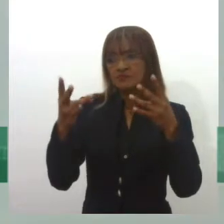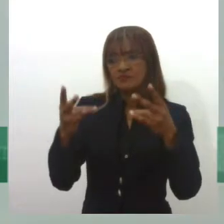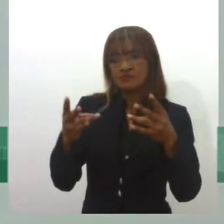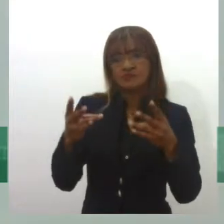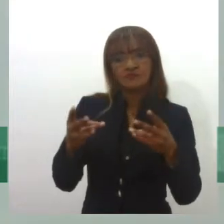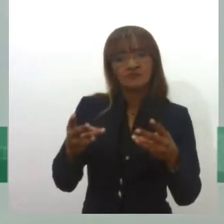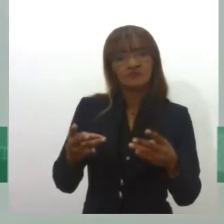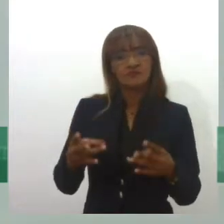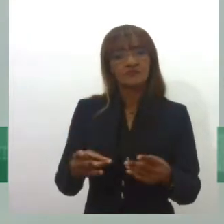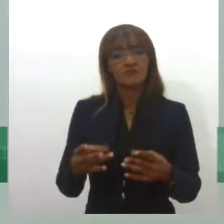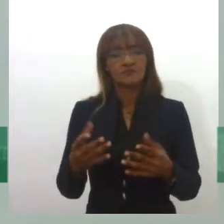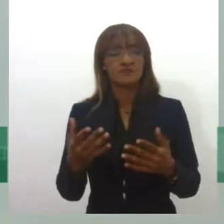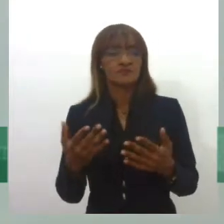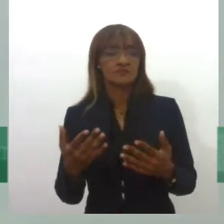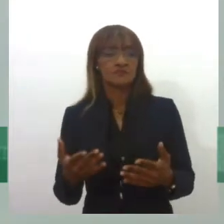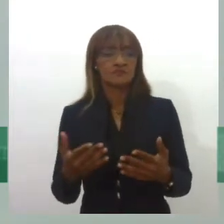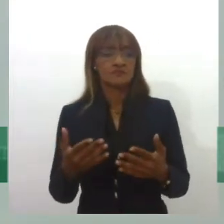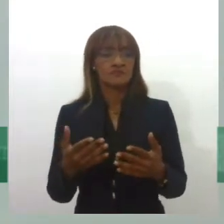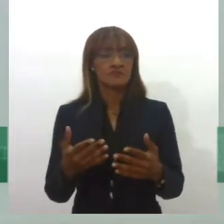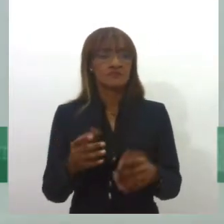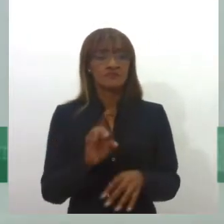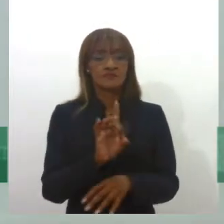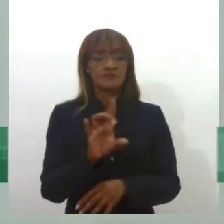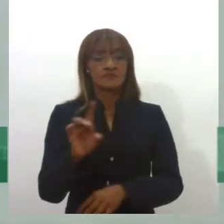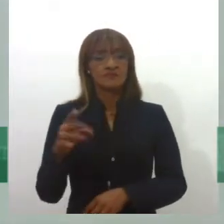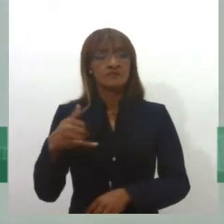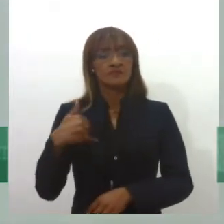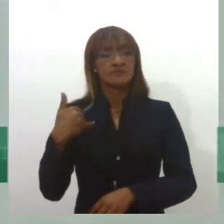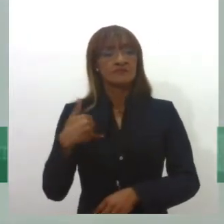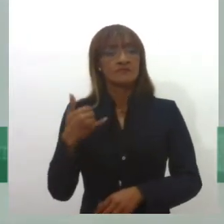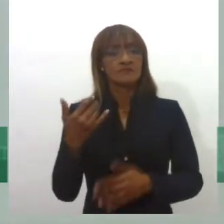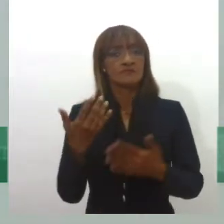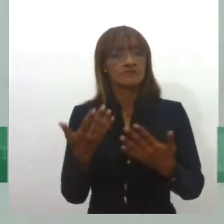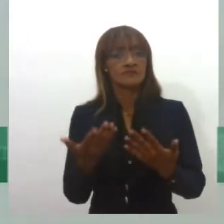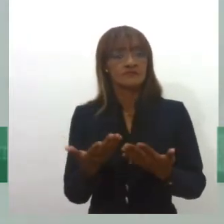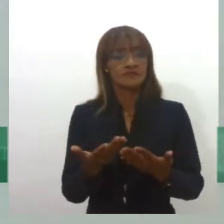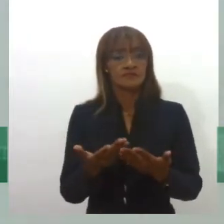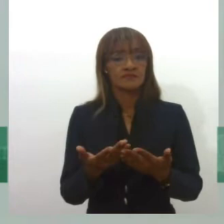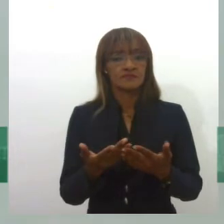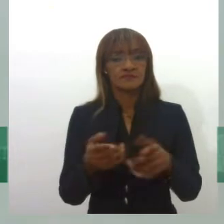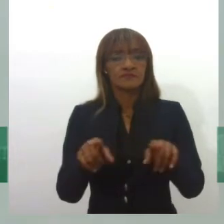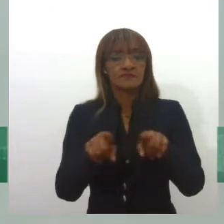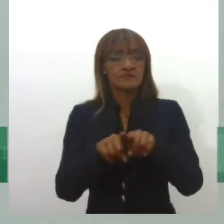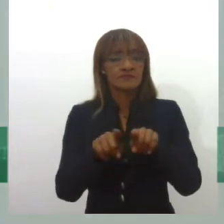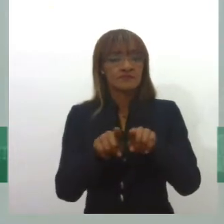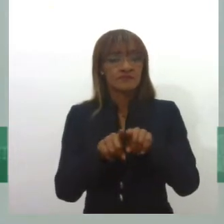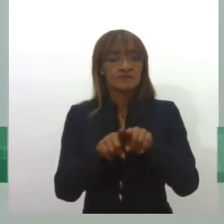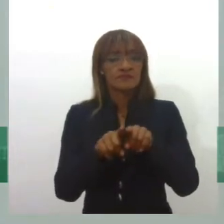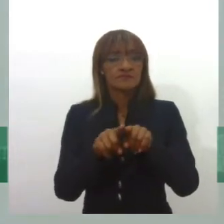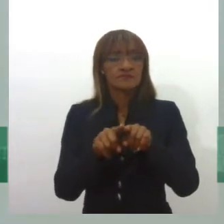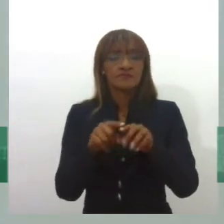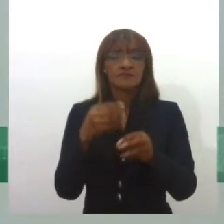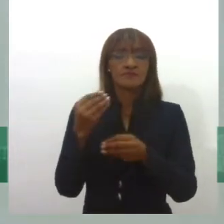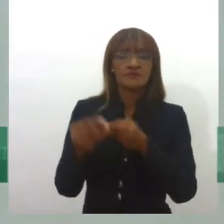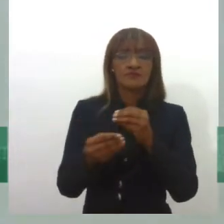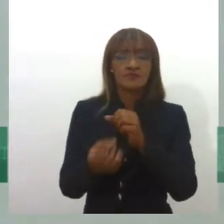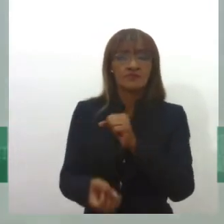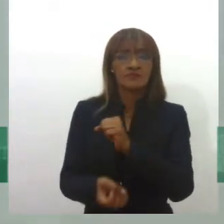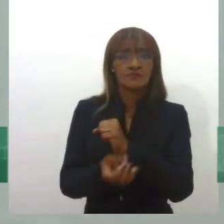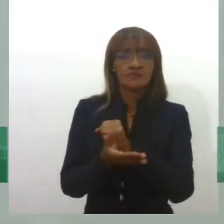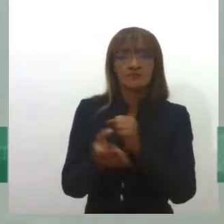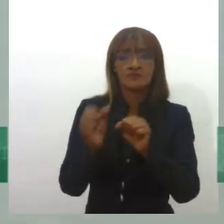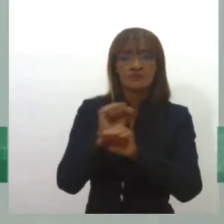formulados e adequados para cada idade. Transparência no combate à corrupção, né, causas